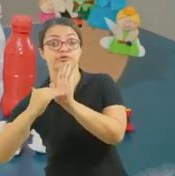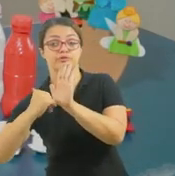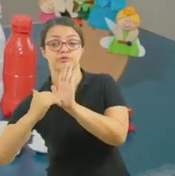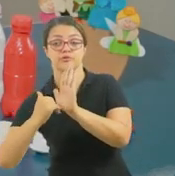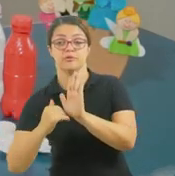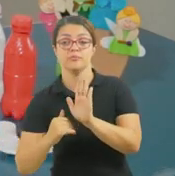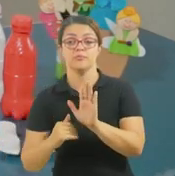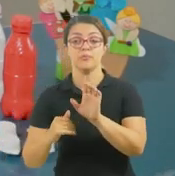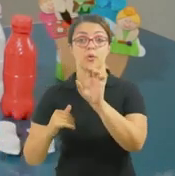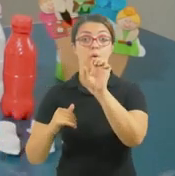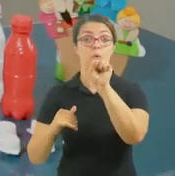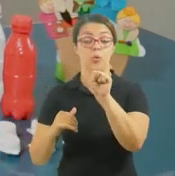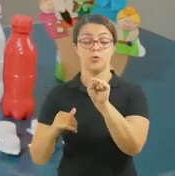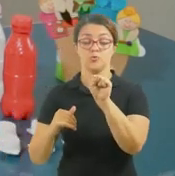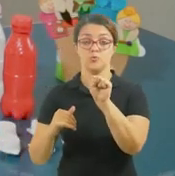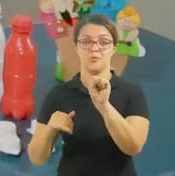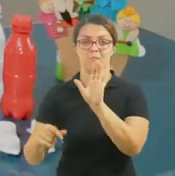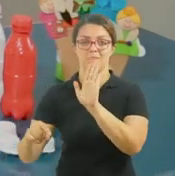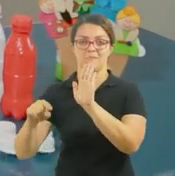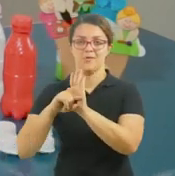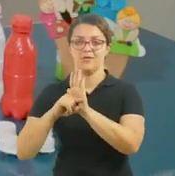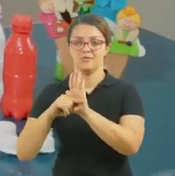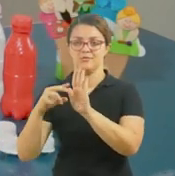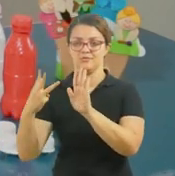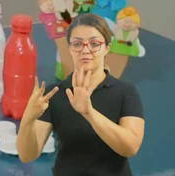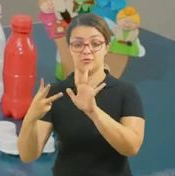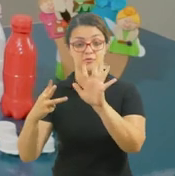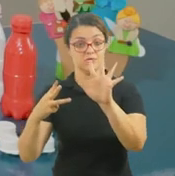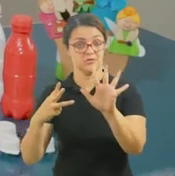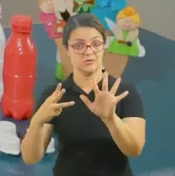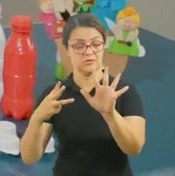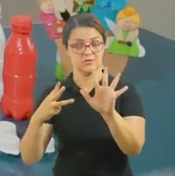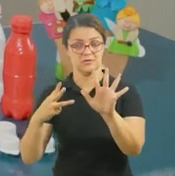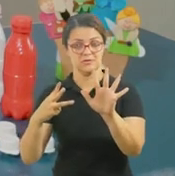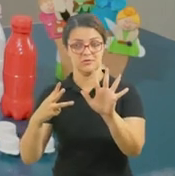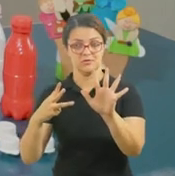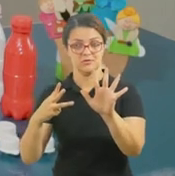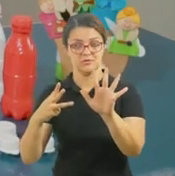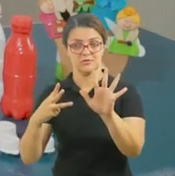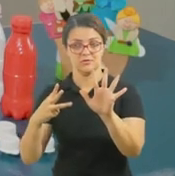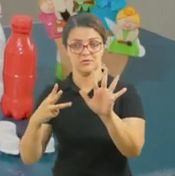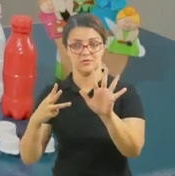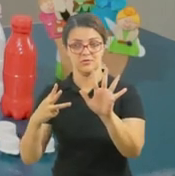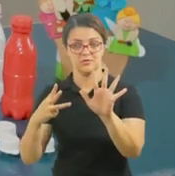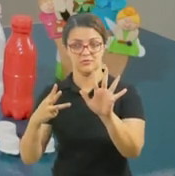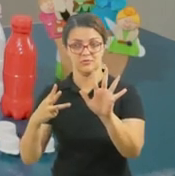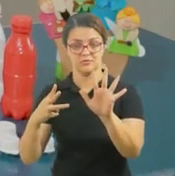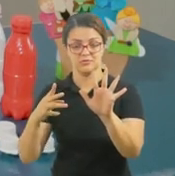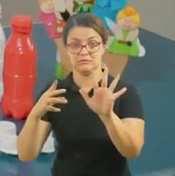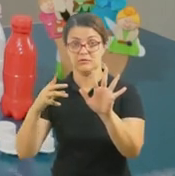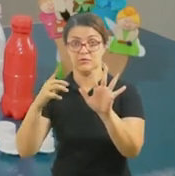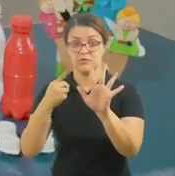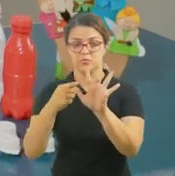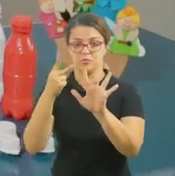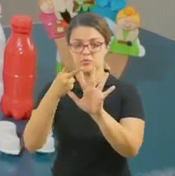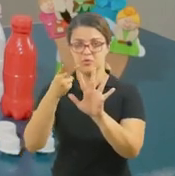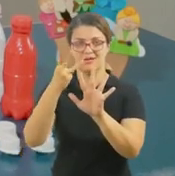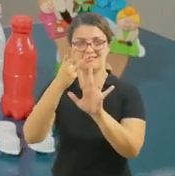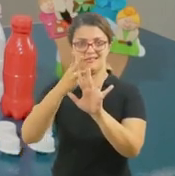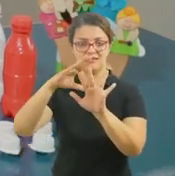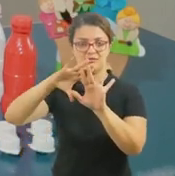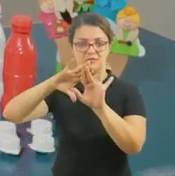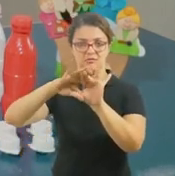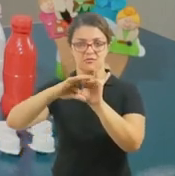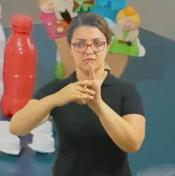8 menos 3, você vai tirar. Então, aqui eu tenho 5 dedinhos mais 5 aqui. Então, tira esses dedinhos e